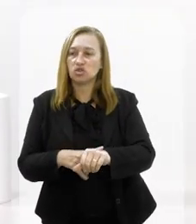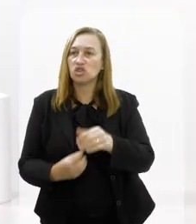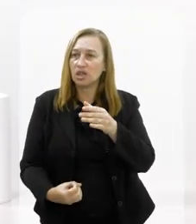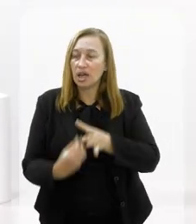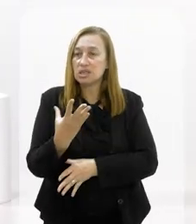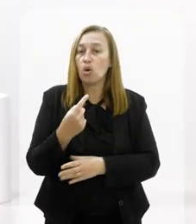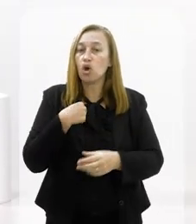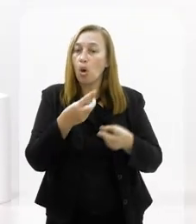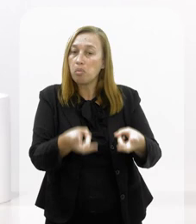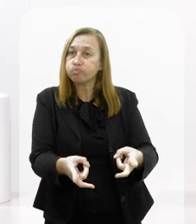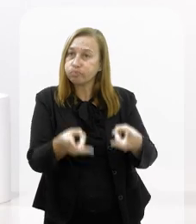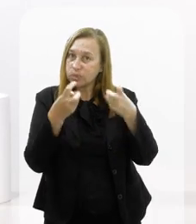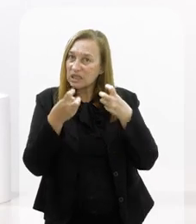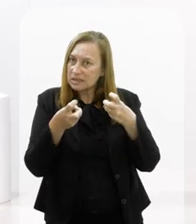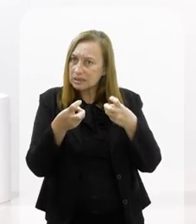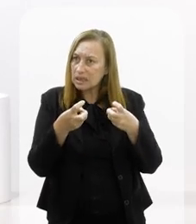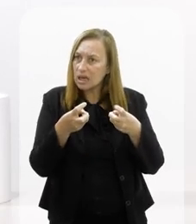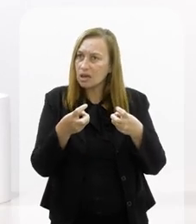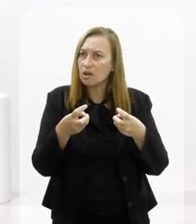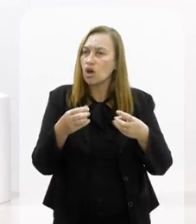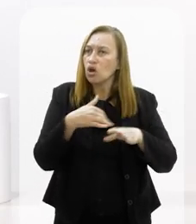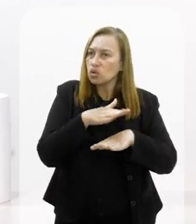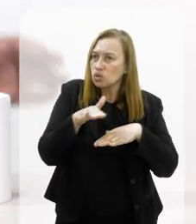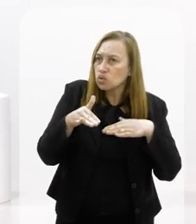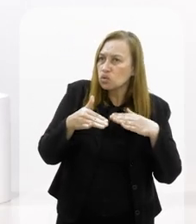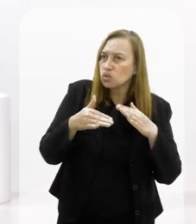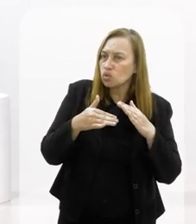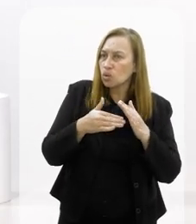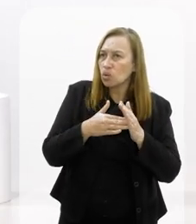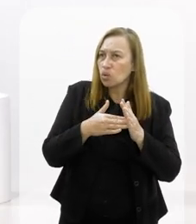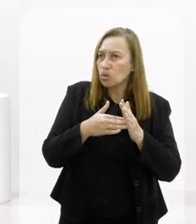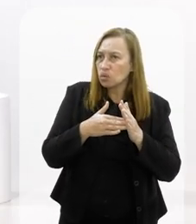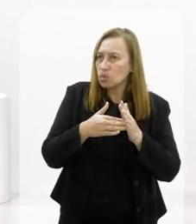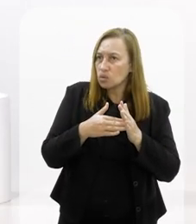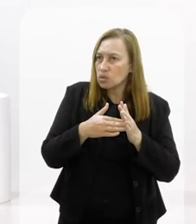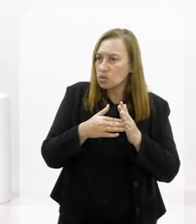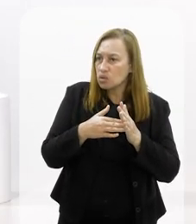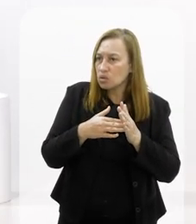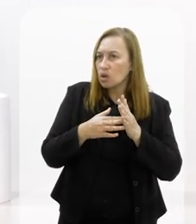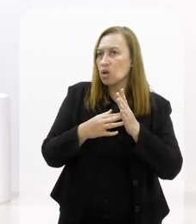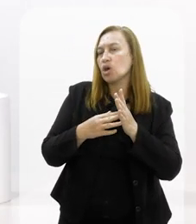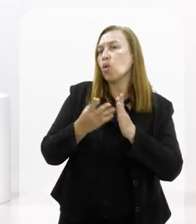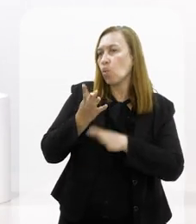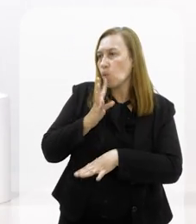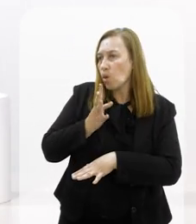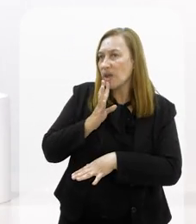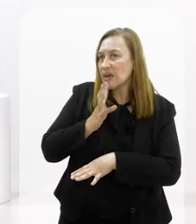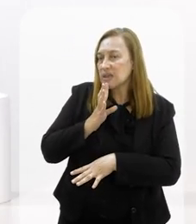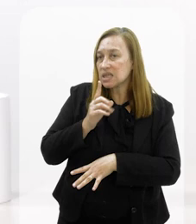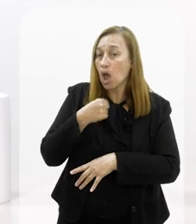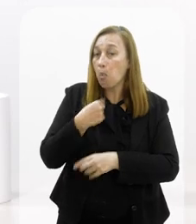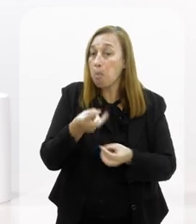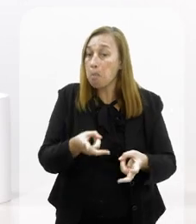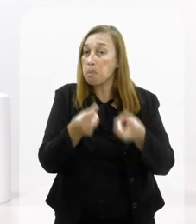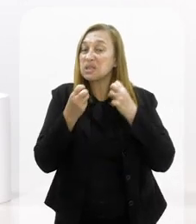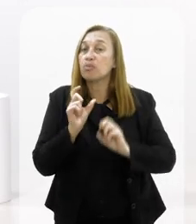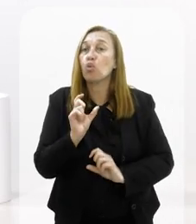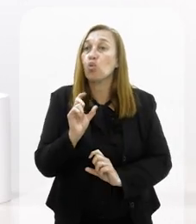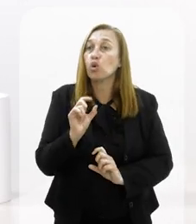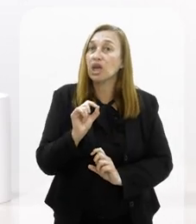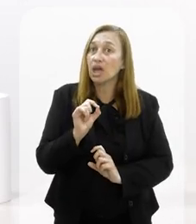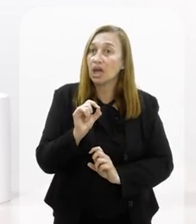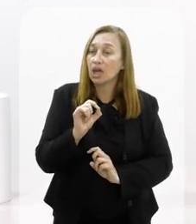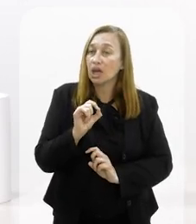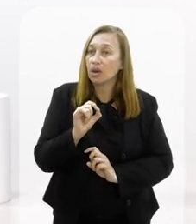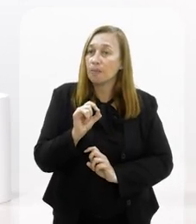eh o que eu percebo muito né todos que você citou são meus contemporâneos né Eu acho que o que eu percebo